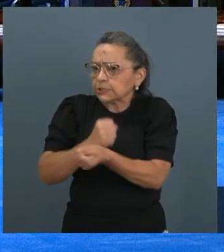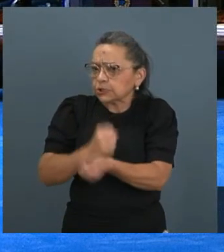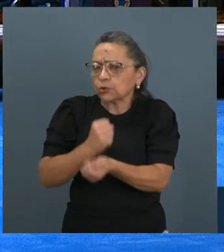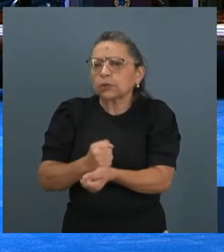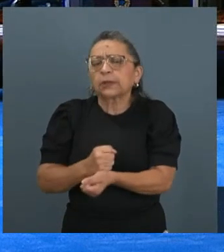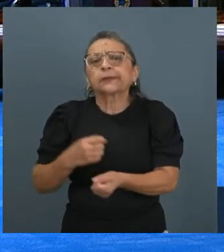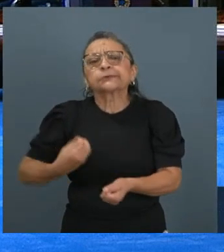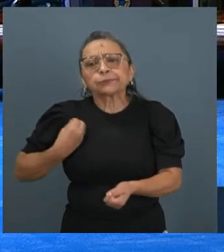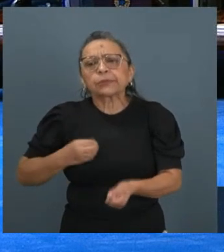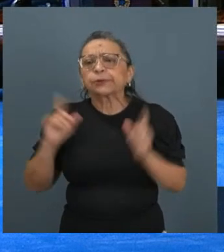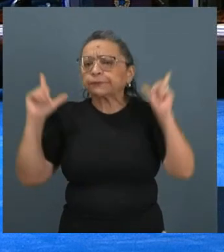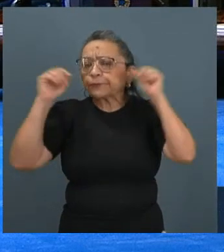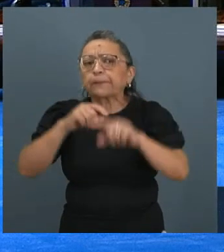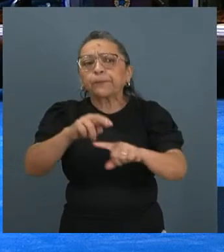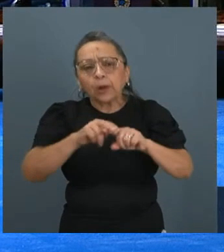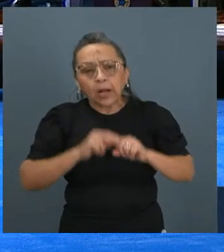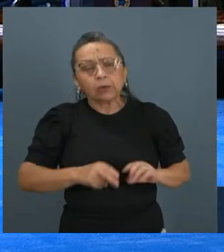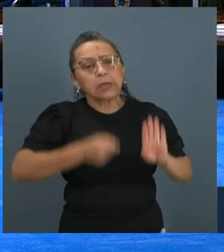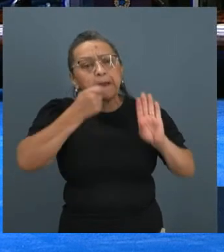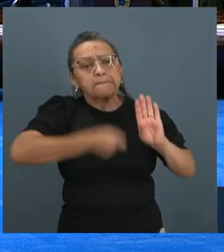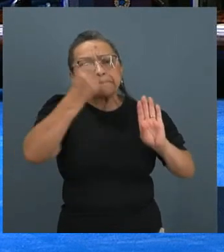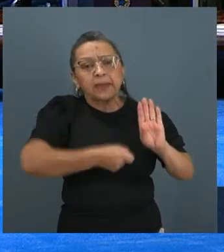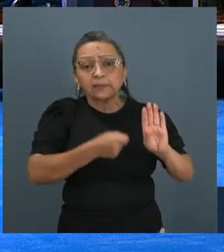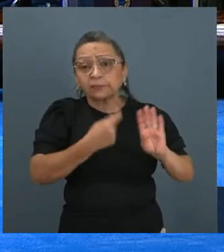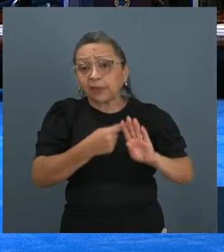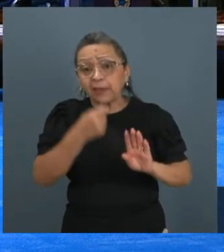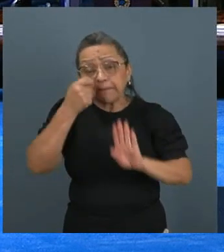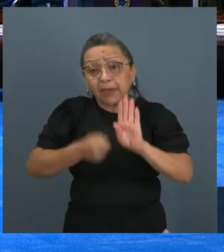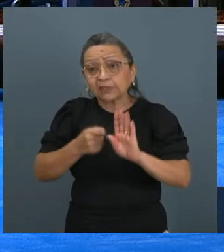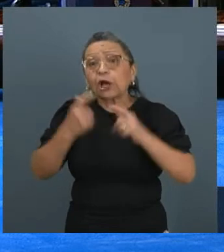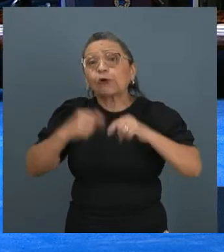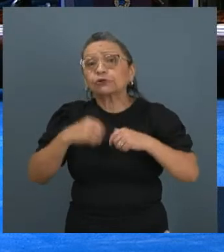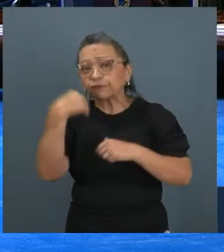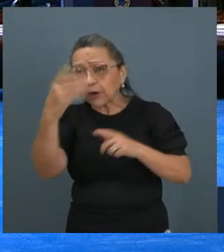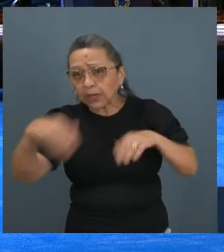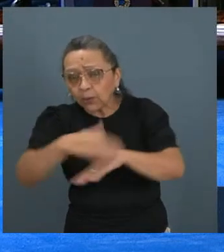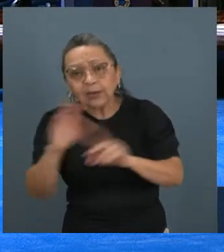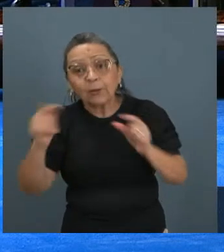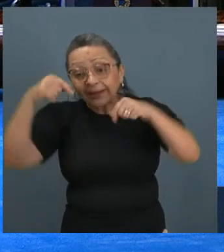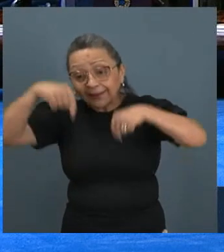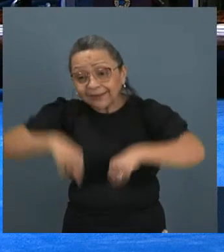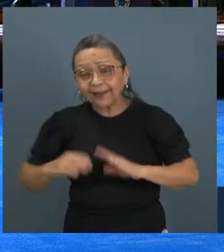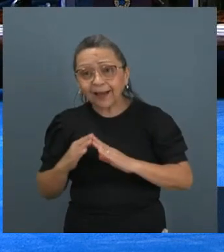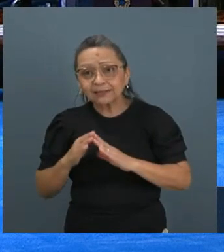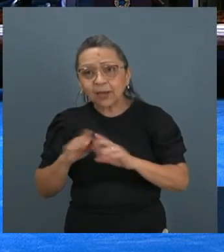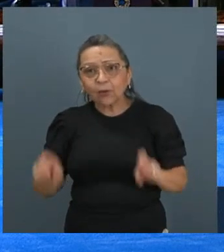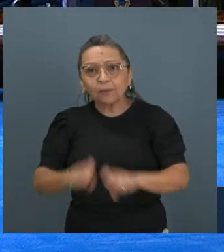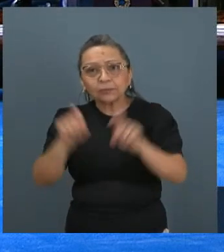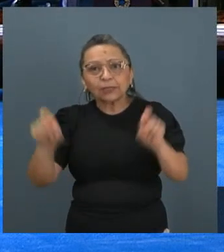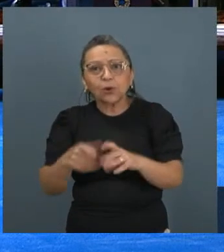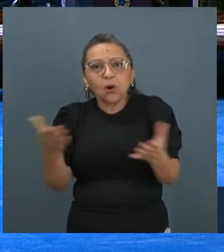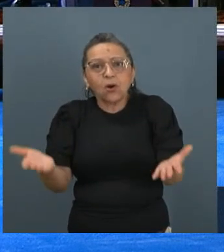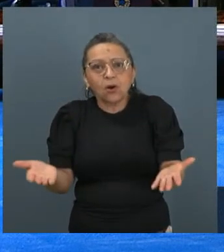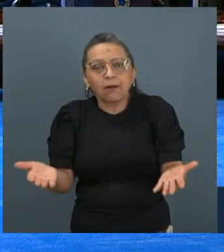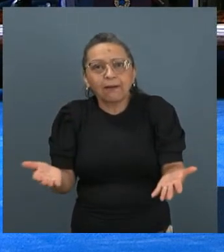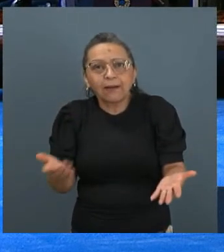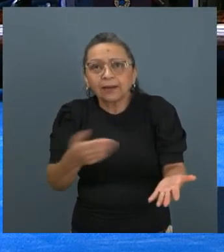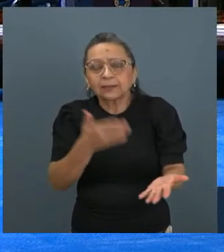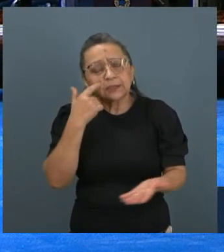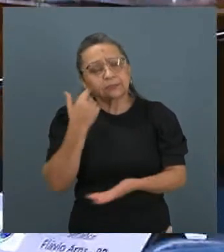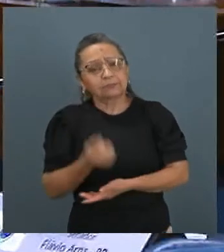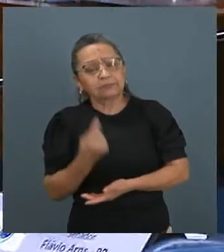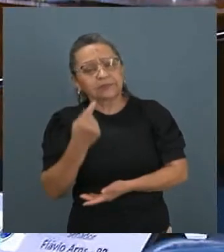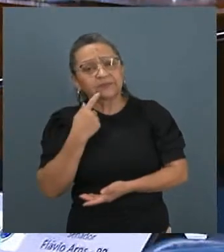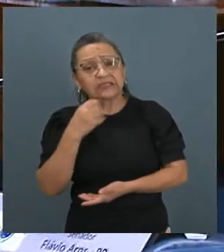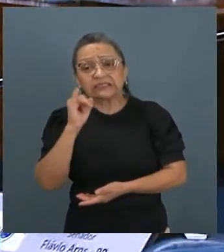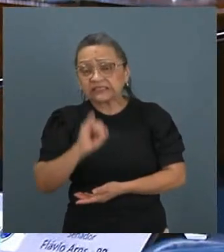bets, né? Porque as bets estão dentro de casa, né? Então, nesse sentido, eu até diria, se foi